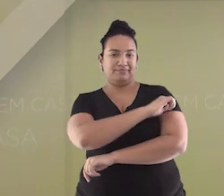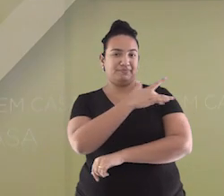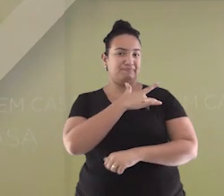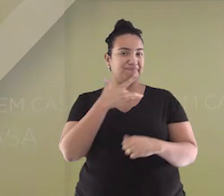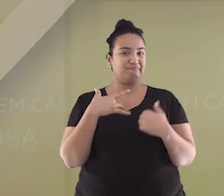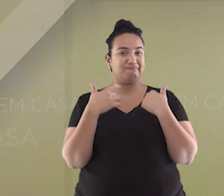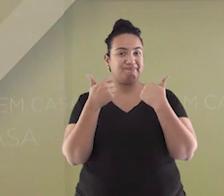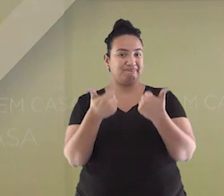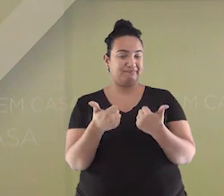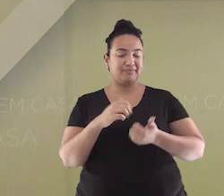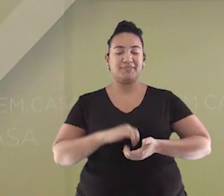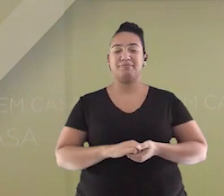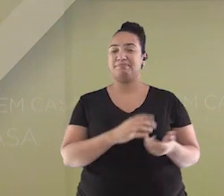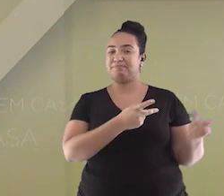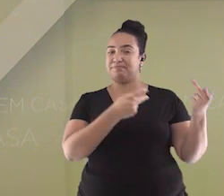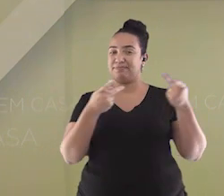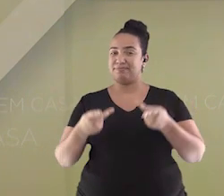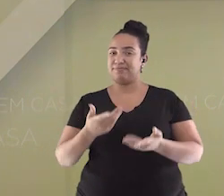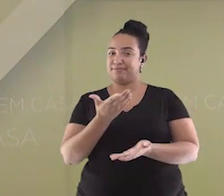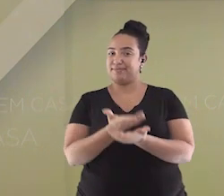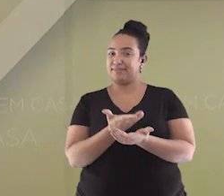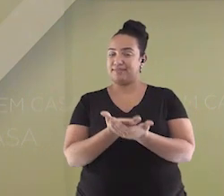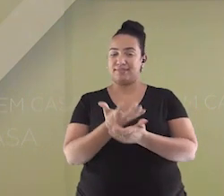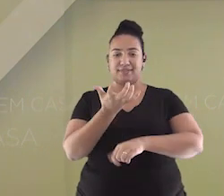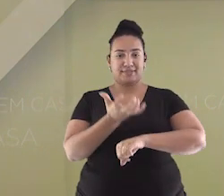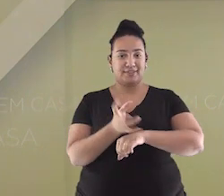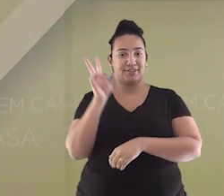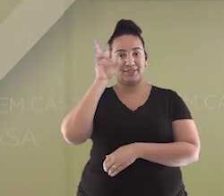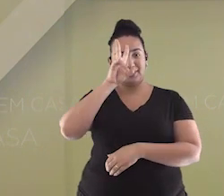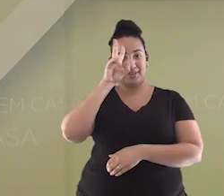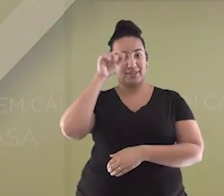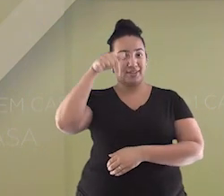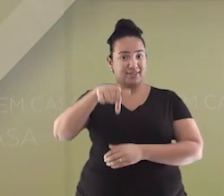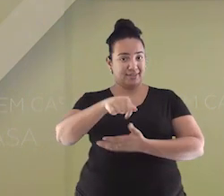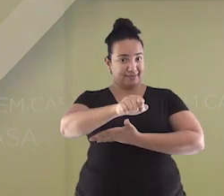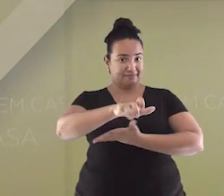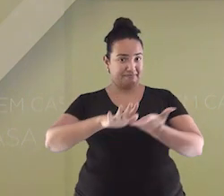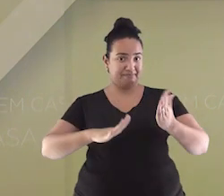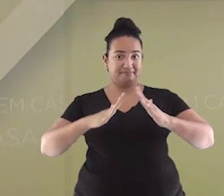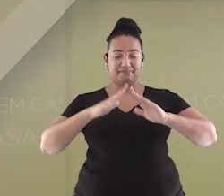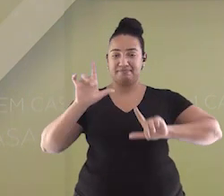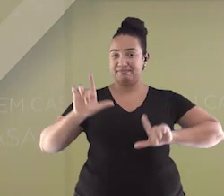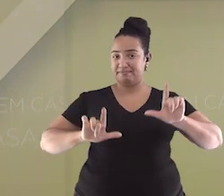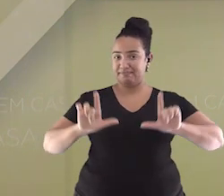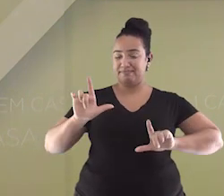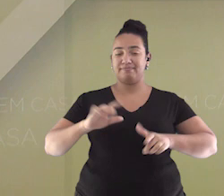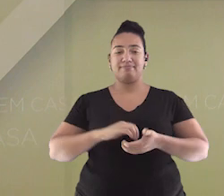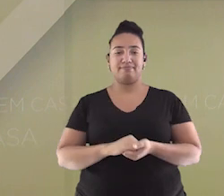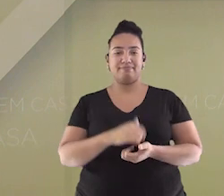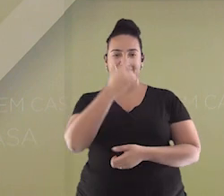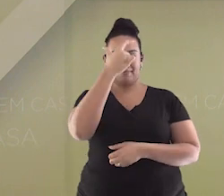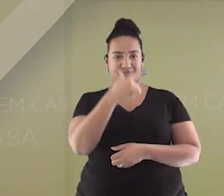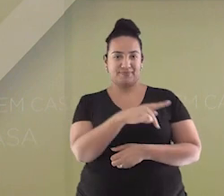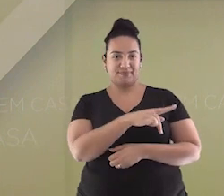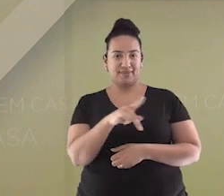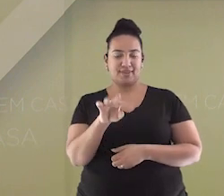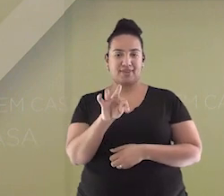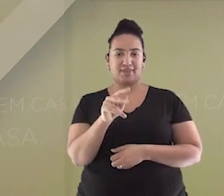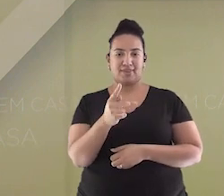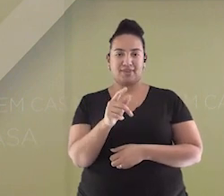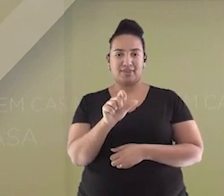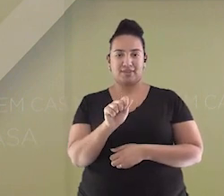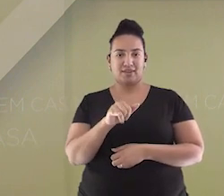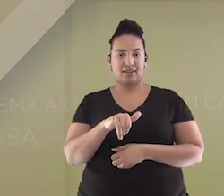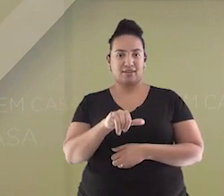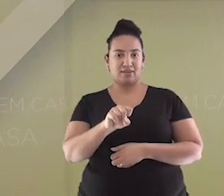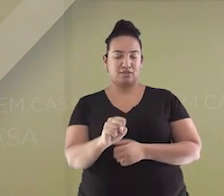estudantes! Tudo bem com vocês? Sejam bem-vindos a mais uma aula de História, aqui no Dever em Casa na TV. Eu sou a professora Thaís e estarei com